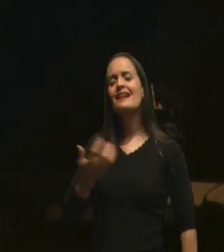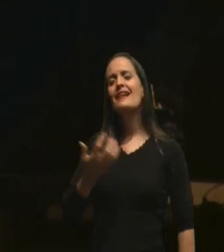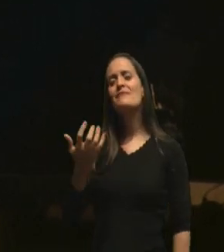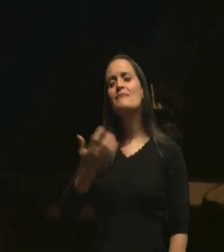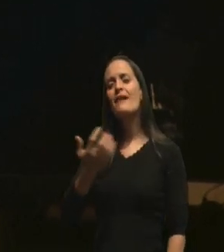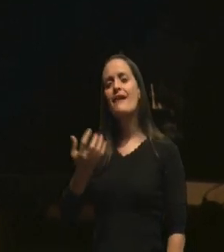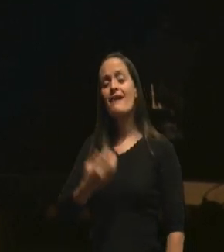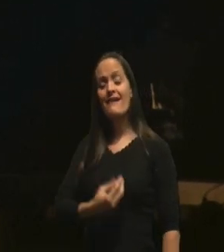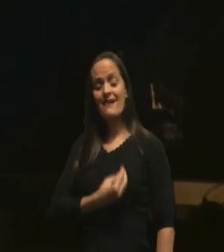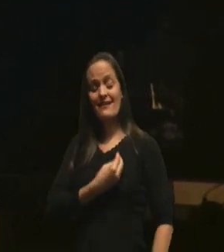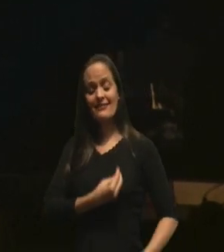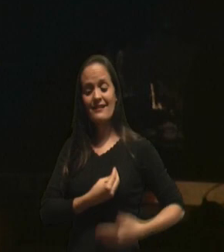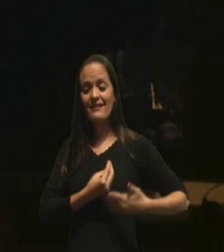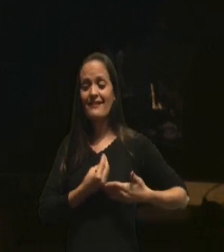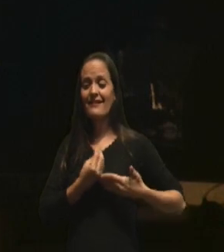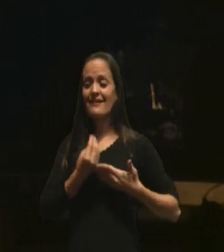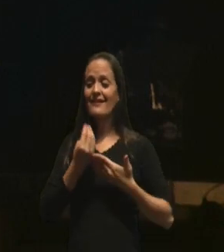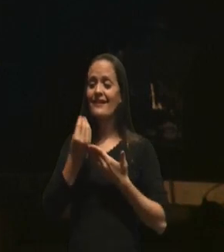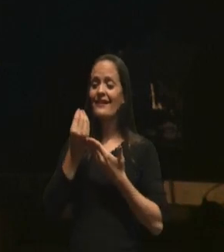Para dar-te, ó